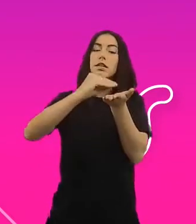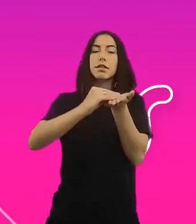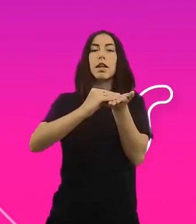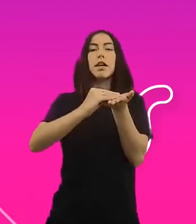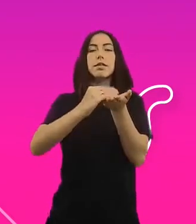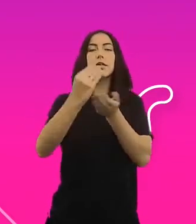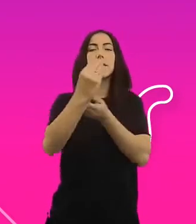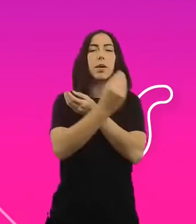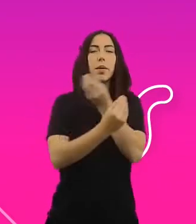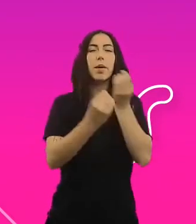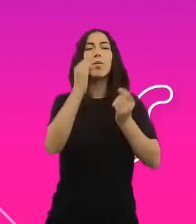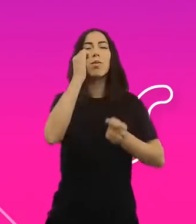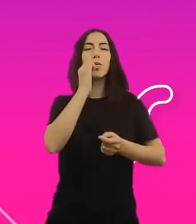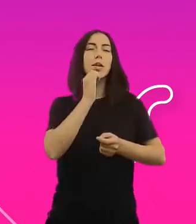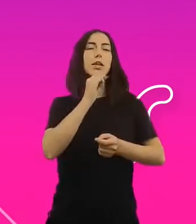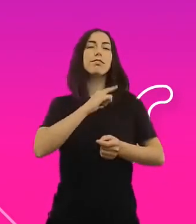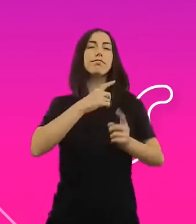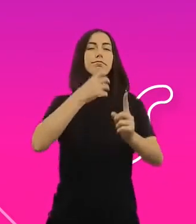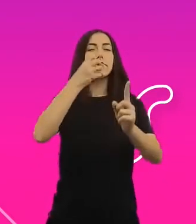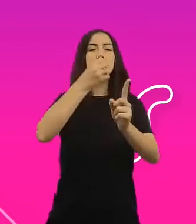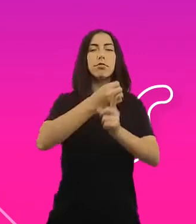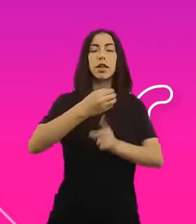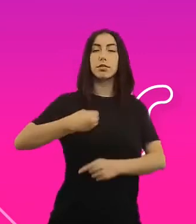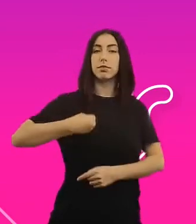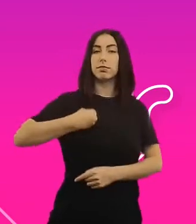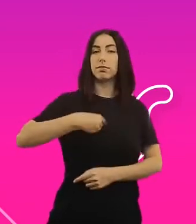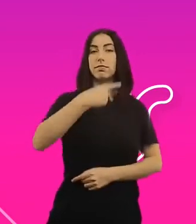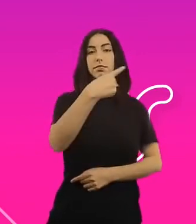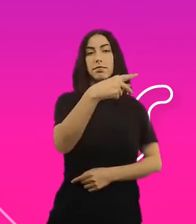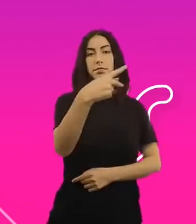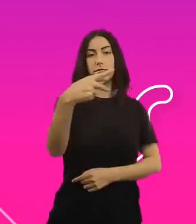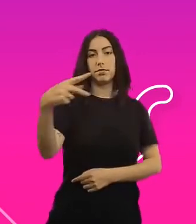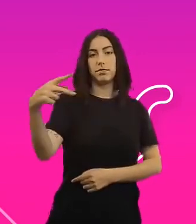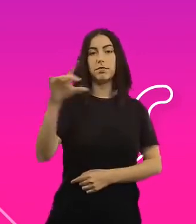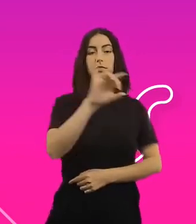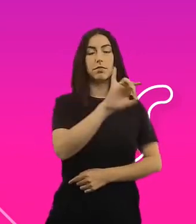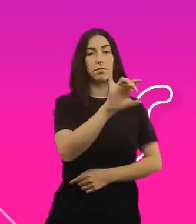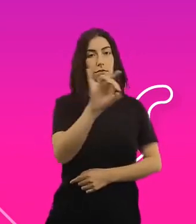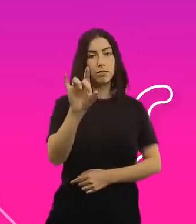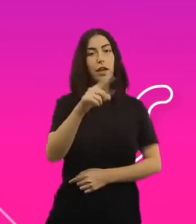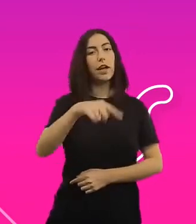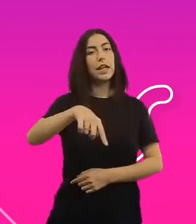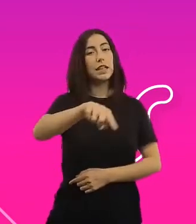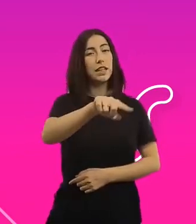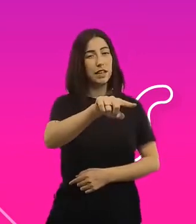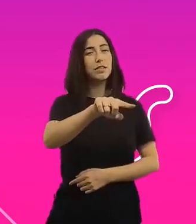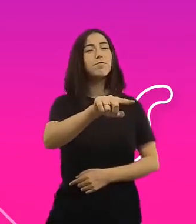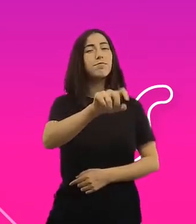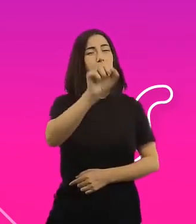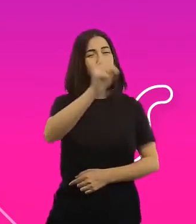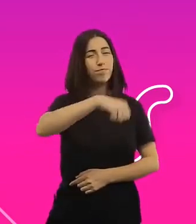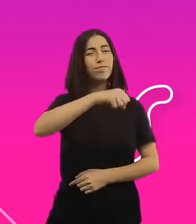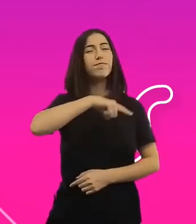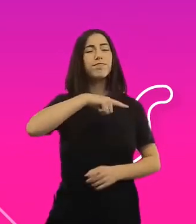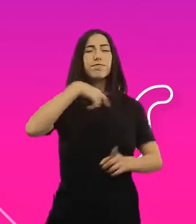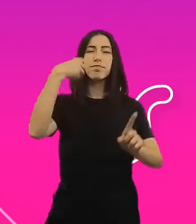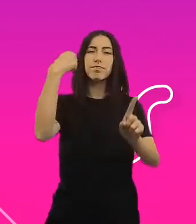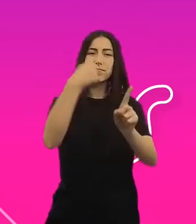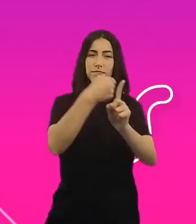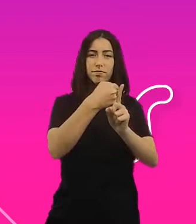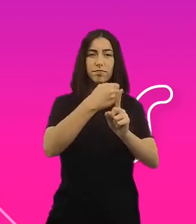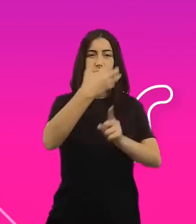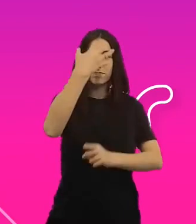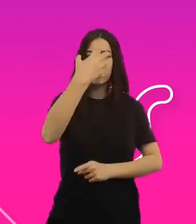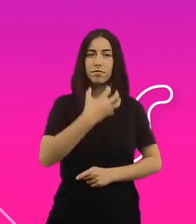foram impactadas. Elas são, sem dúvida, um público que foi bastante impactado, especialmente na questão